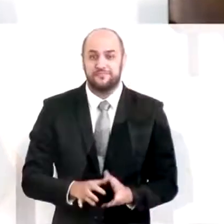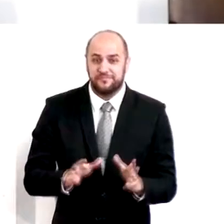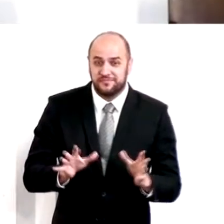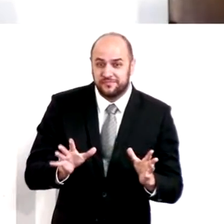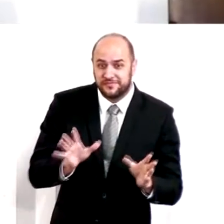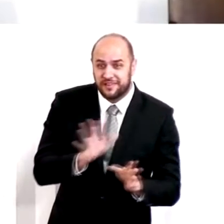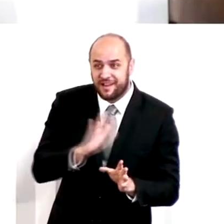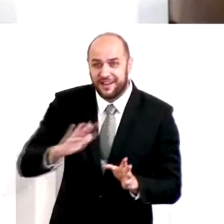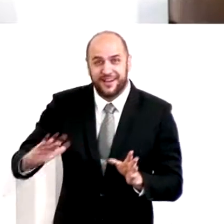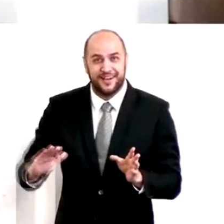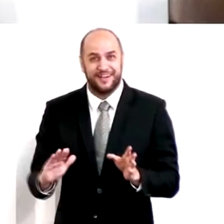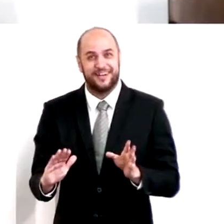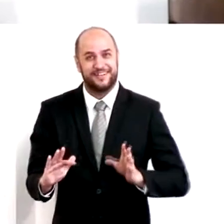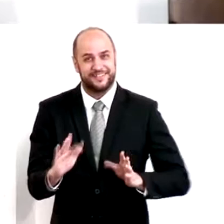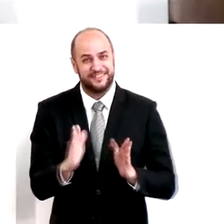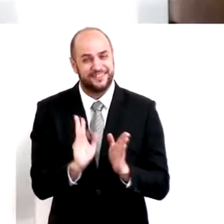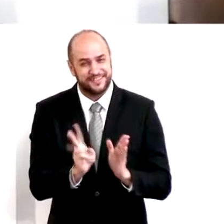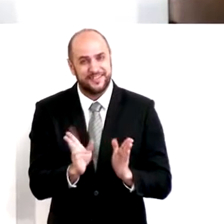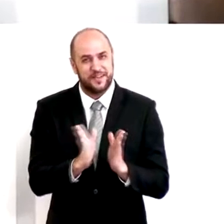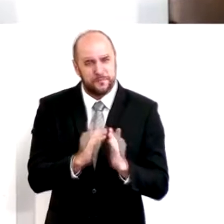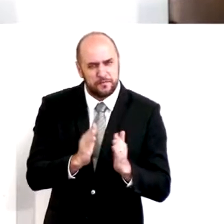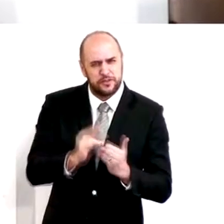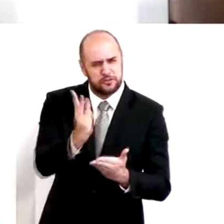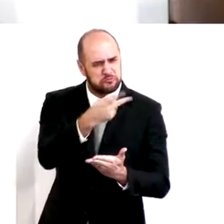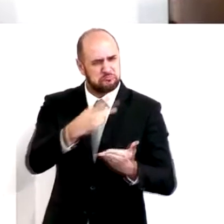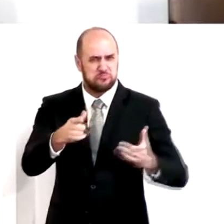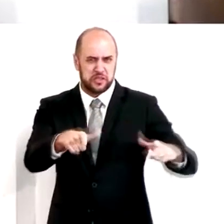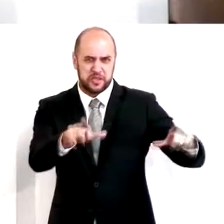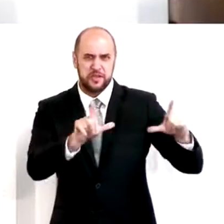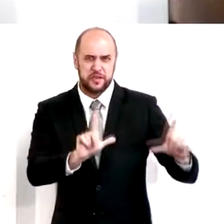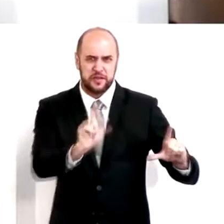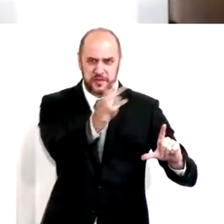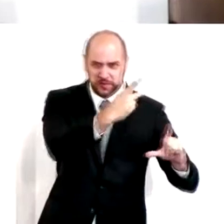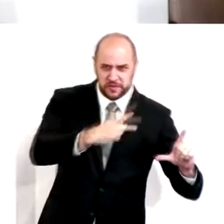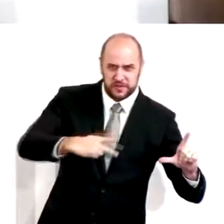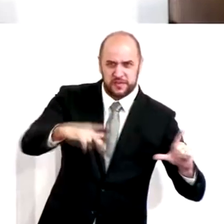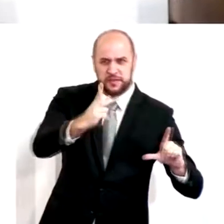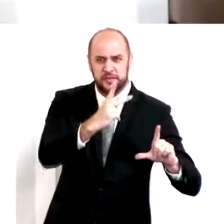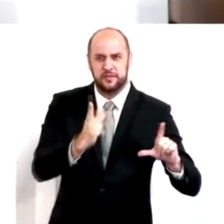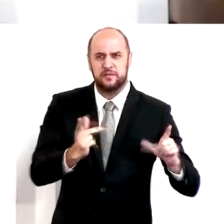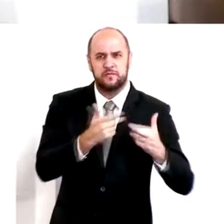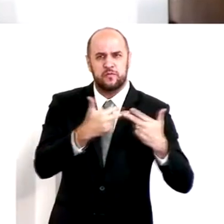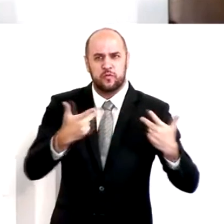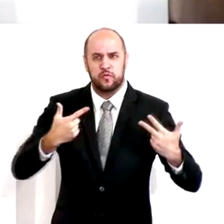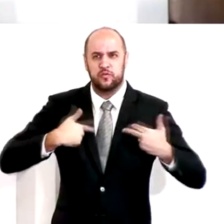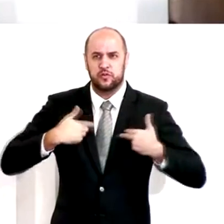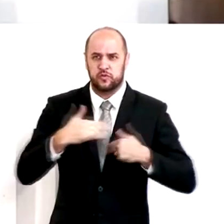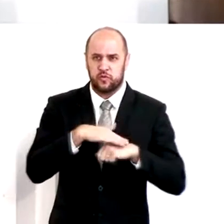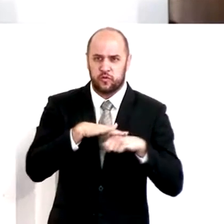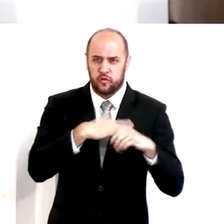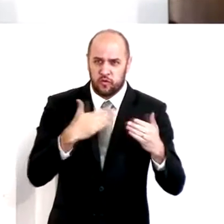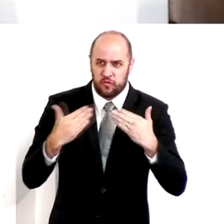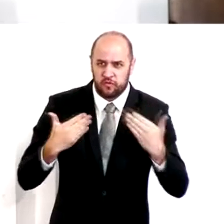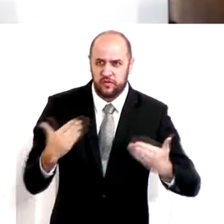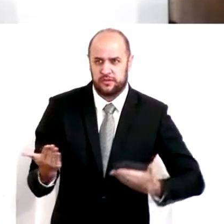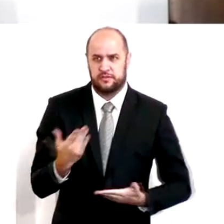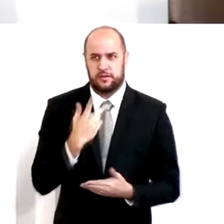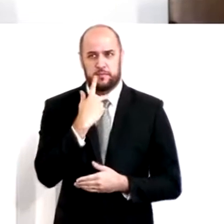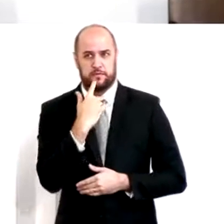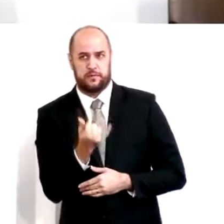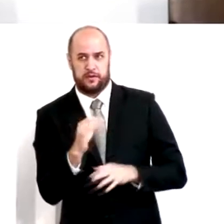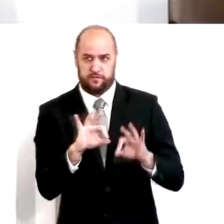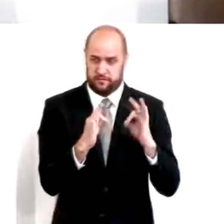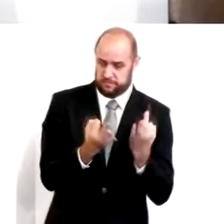Crianças, a gente sempre pede que vocês façam uma ilustração daquilo que nós vamos conversar com seus pais, com